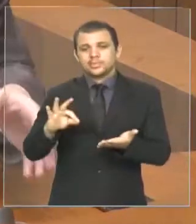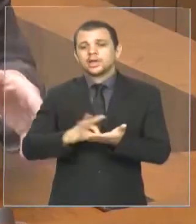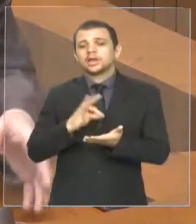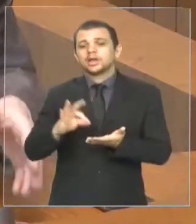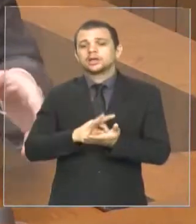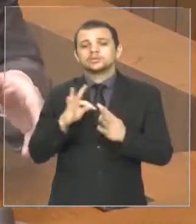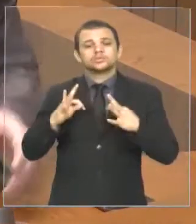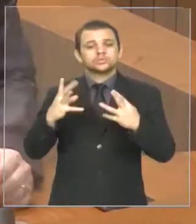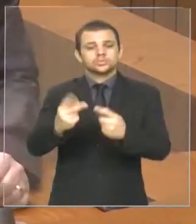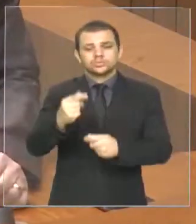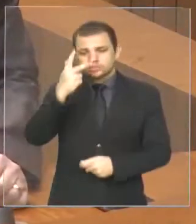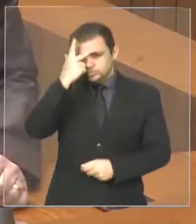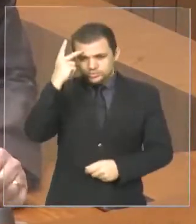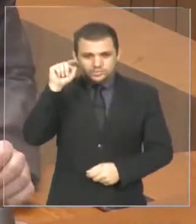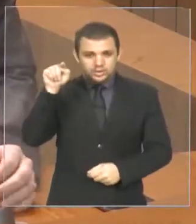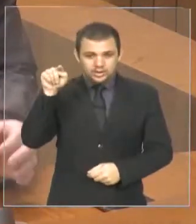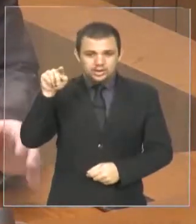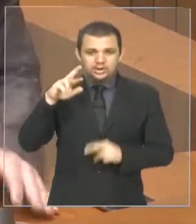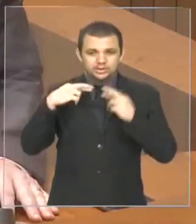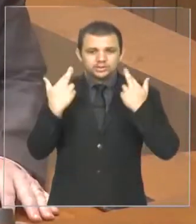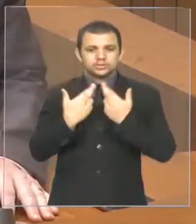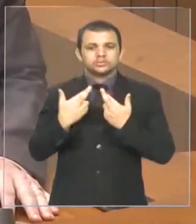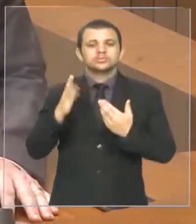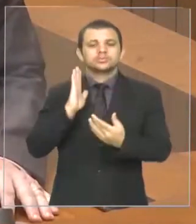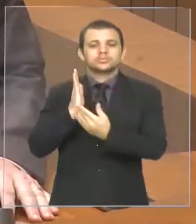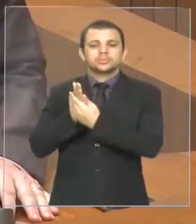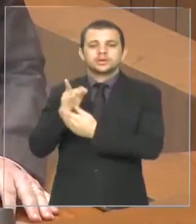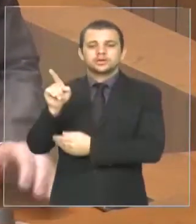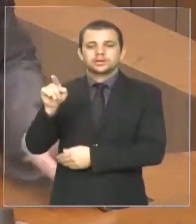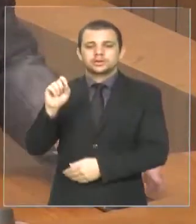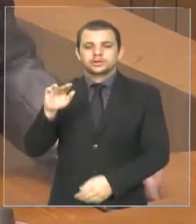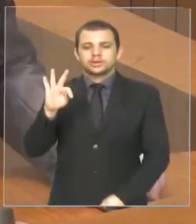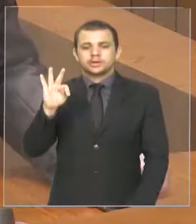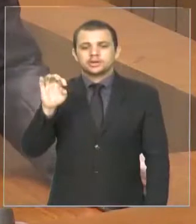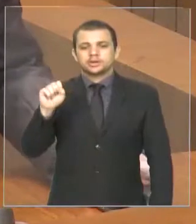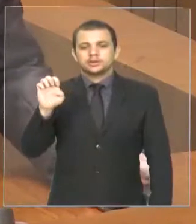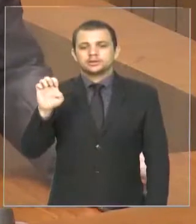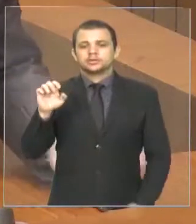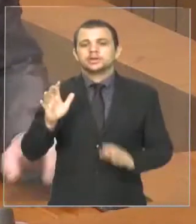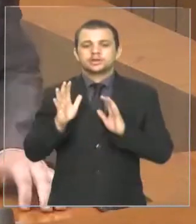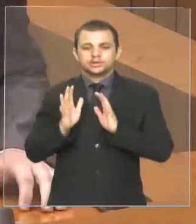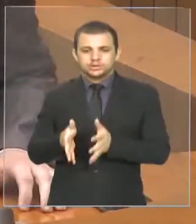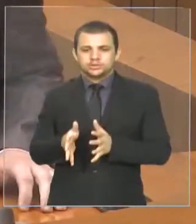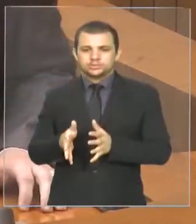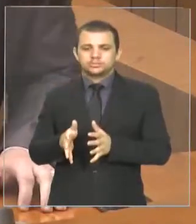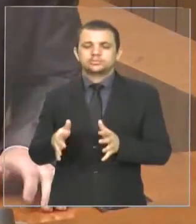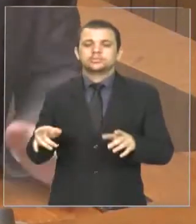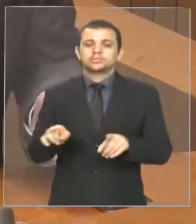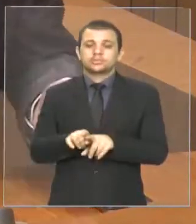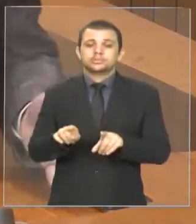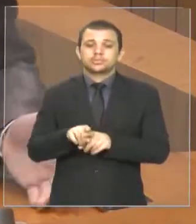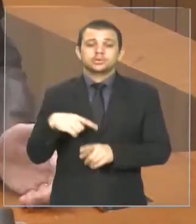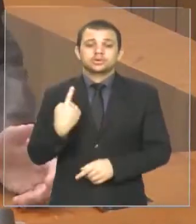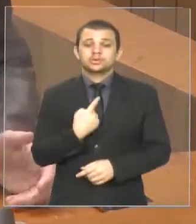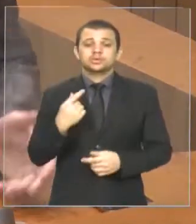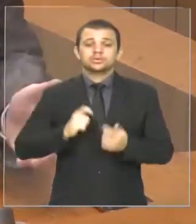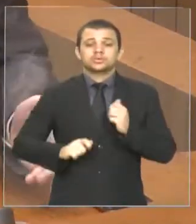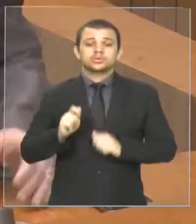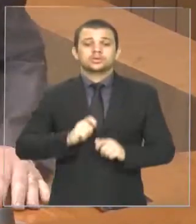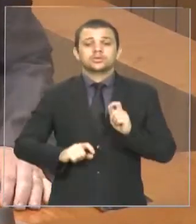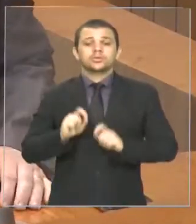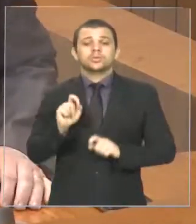todos os presentes à reunião e já protocolado no TSE. A nossa expectativa é de que, em